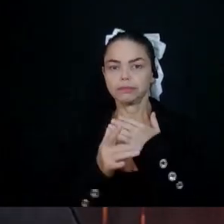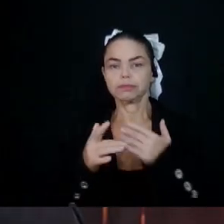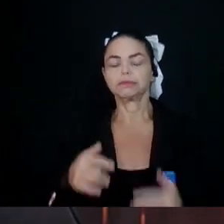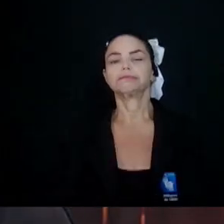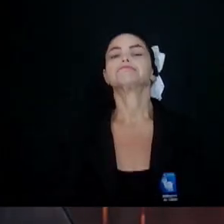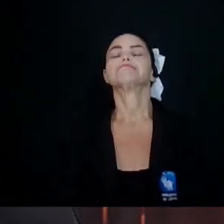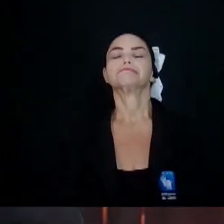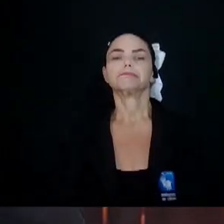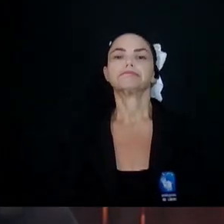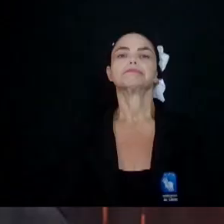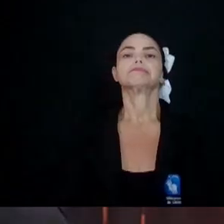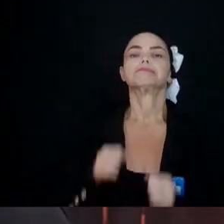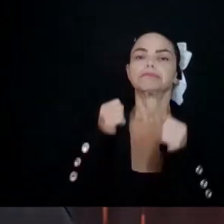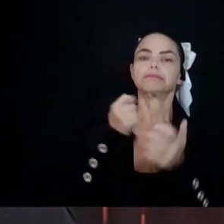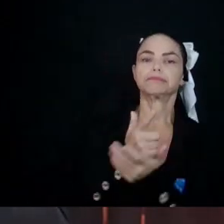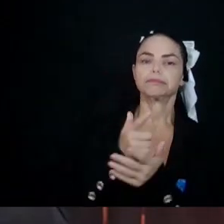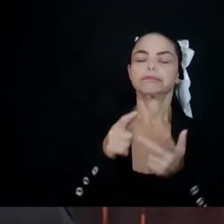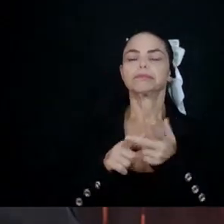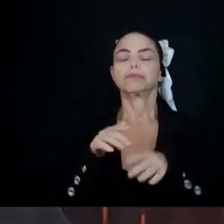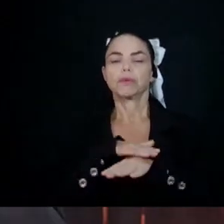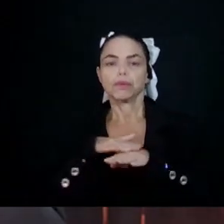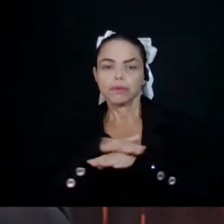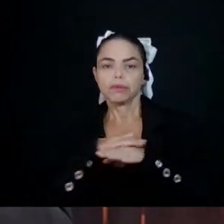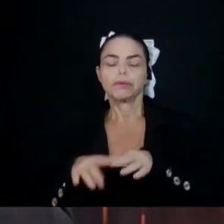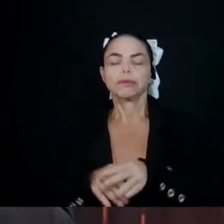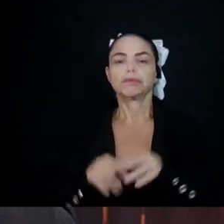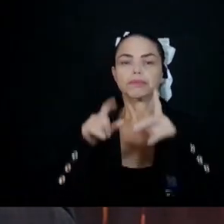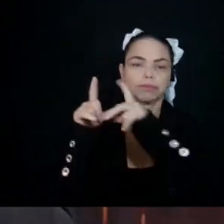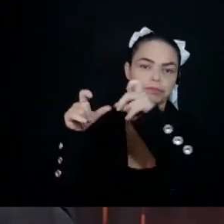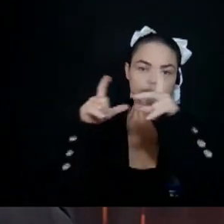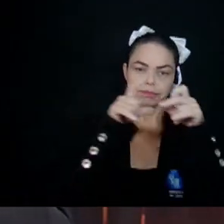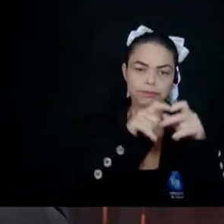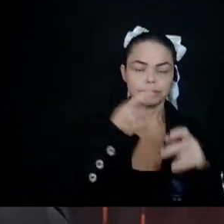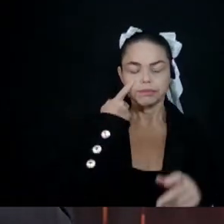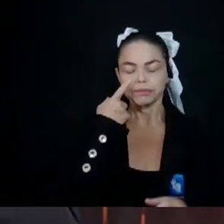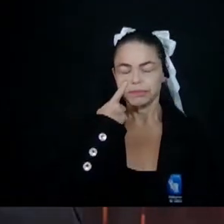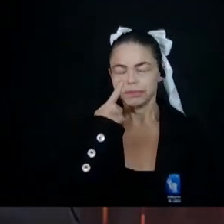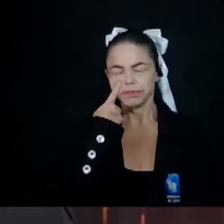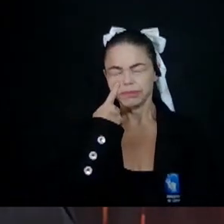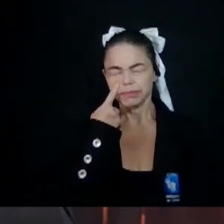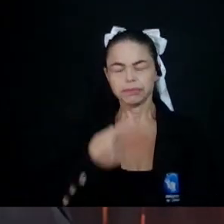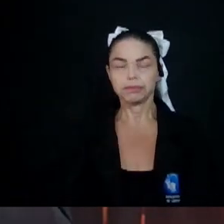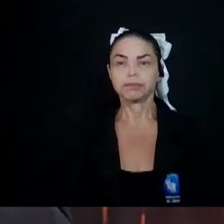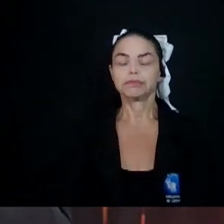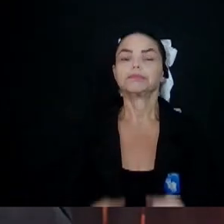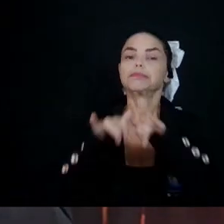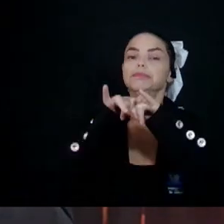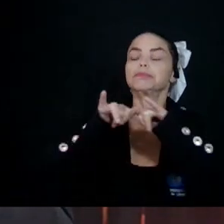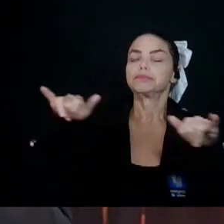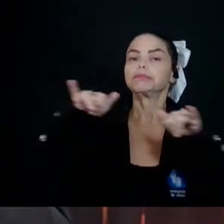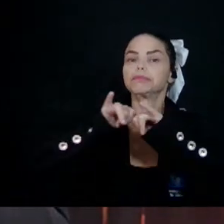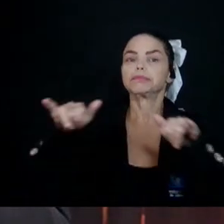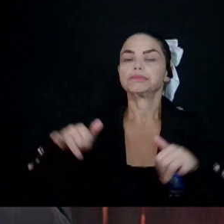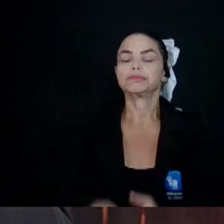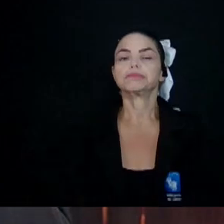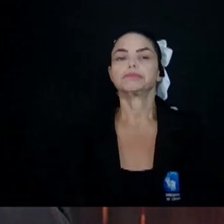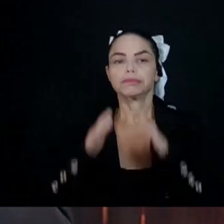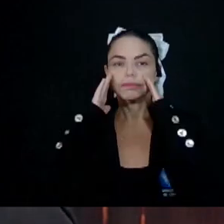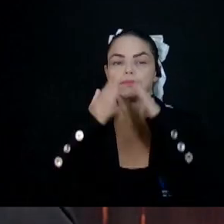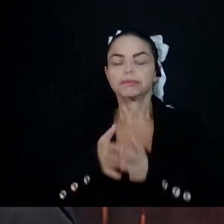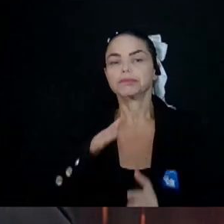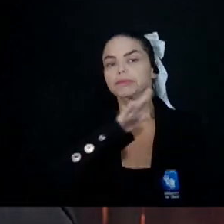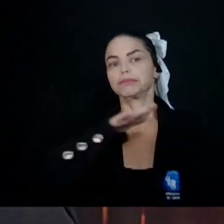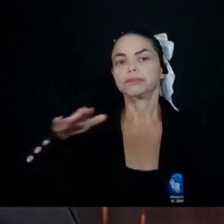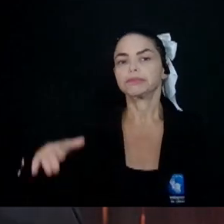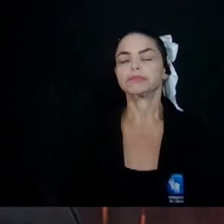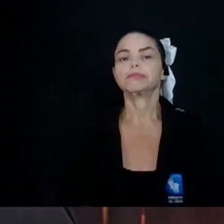Uhum. Então, eu posso comprar, posso conversar, posso ver foto, posso fazer tudo. Quando a gente fala de publicidade, né, direcionada à criança, o que